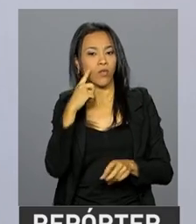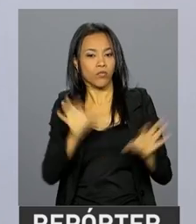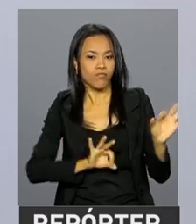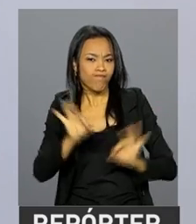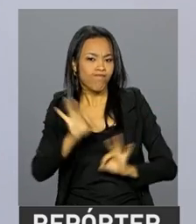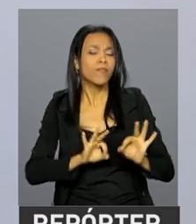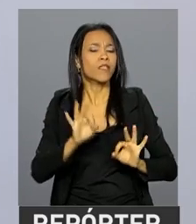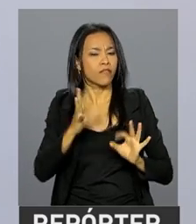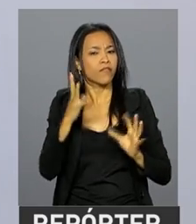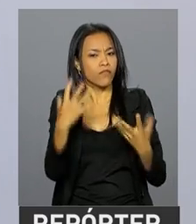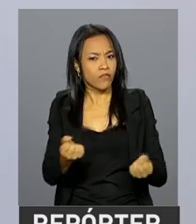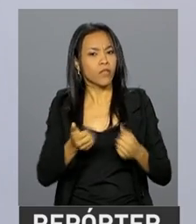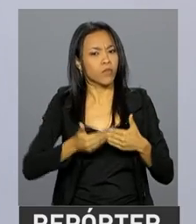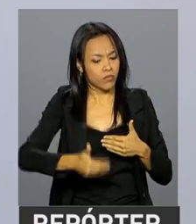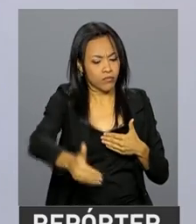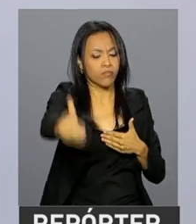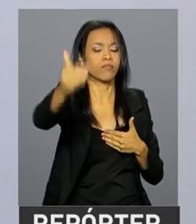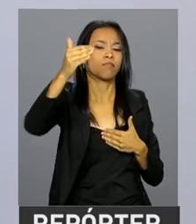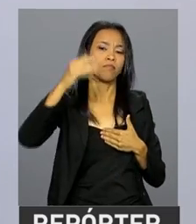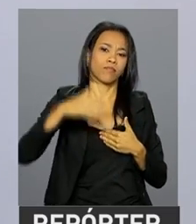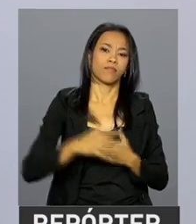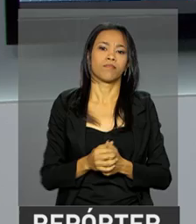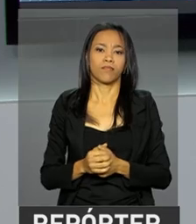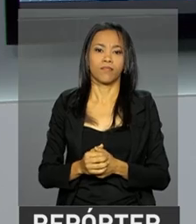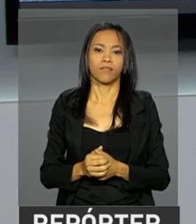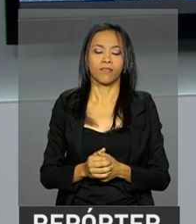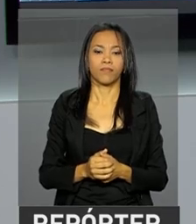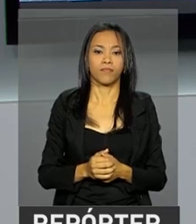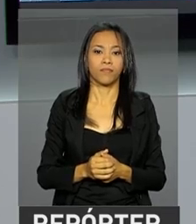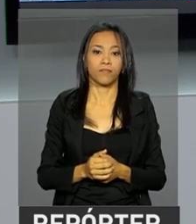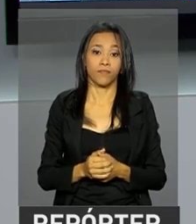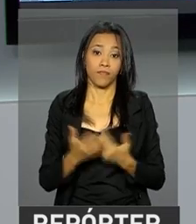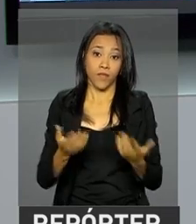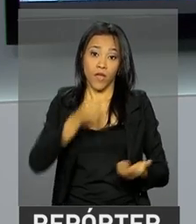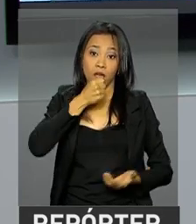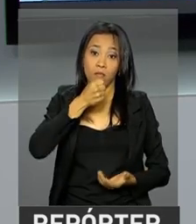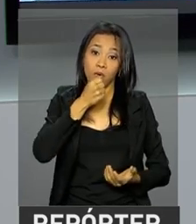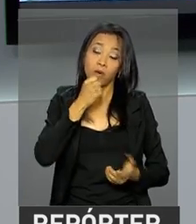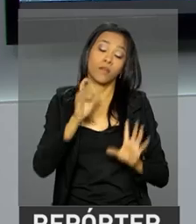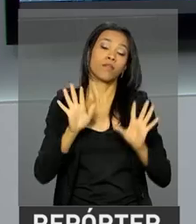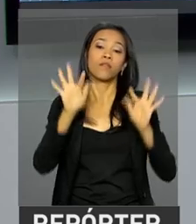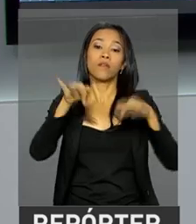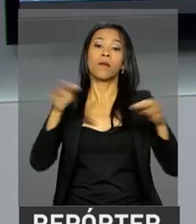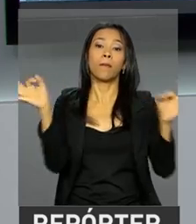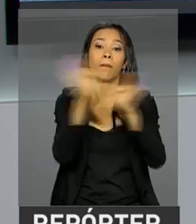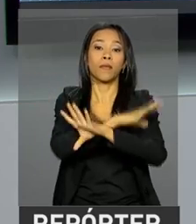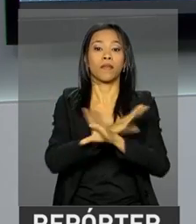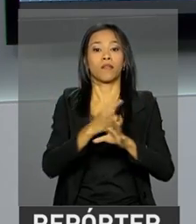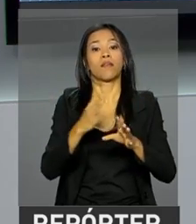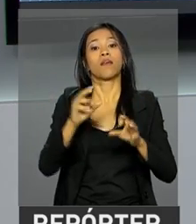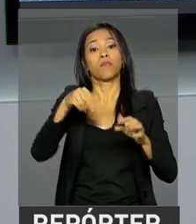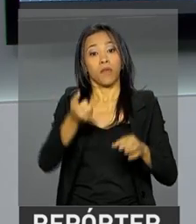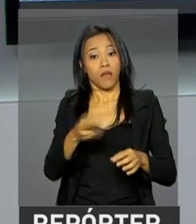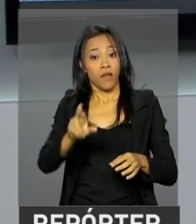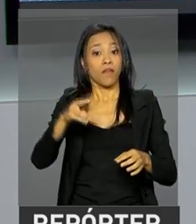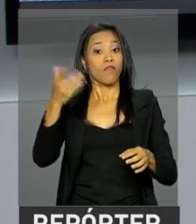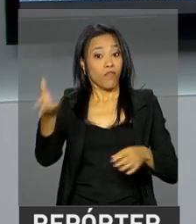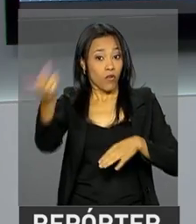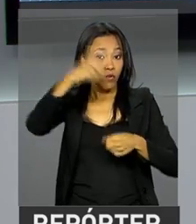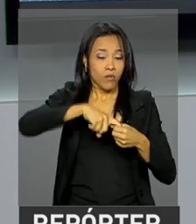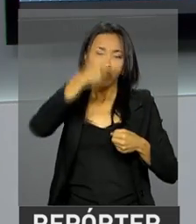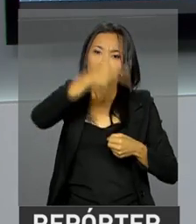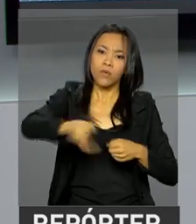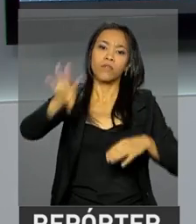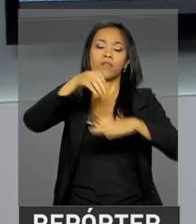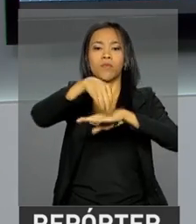e pretendemos seguir nos próximos dias. O repórter NBR fica por aqui. Voltamos a qualquer momento com